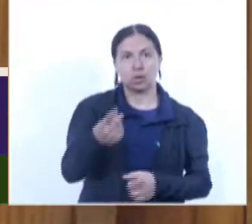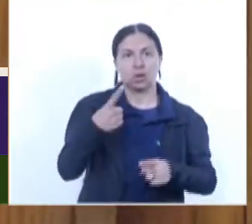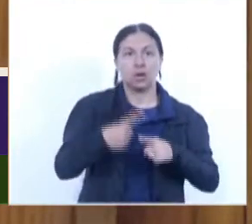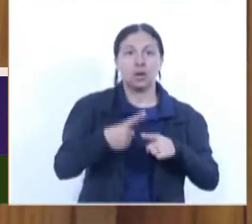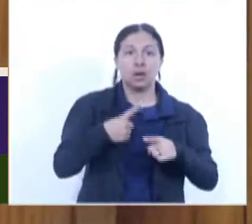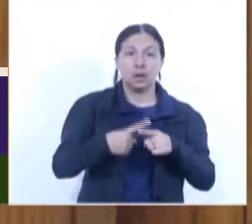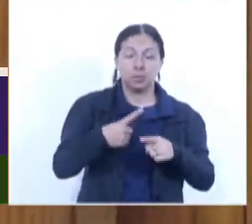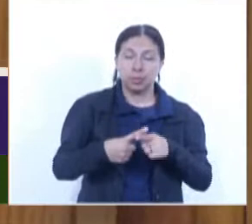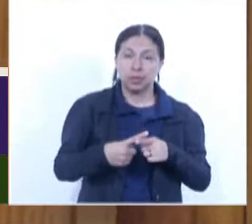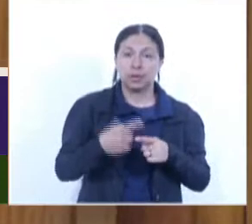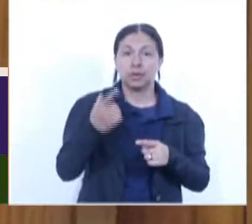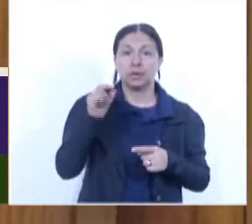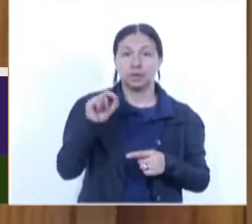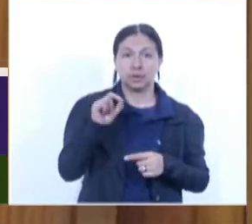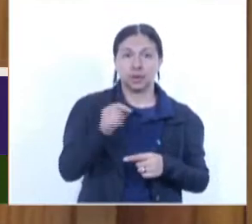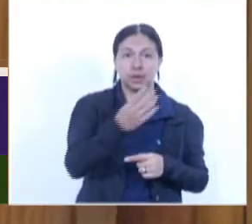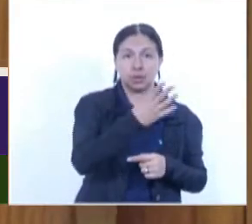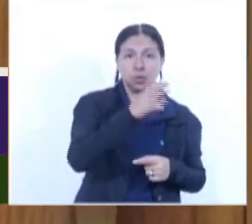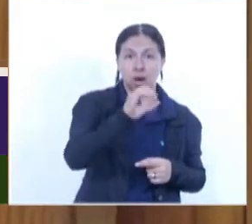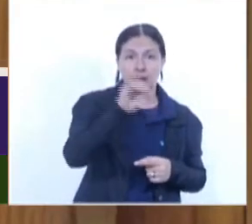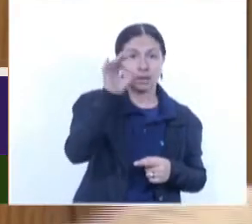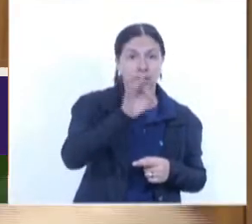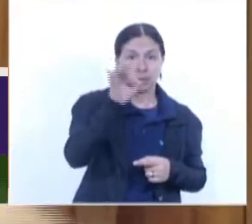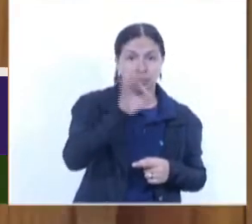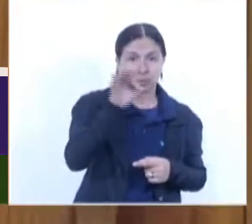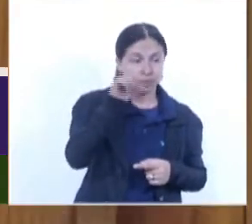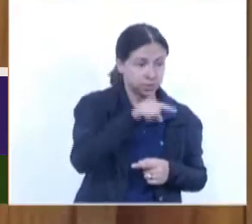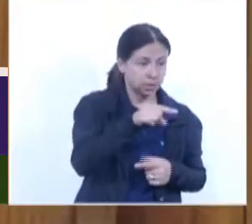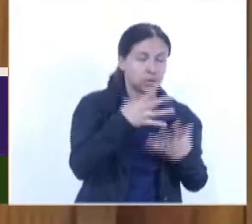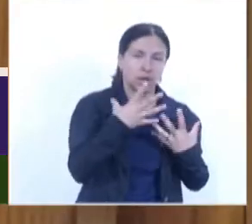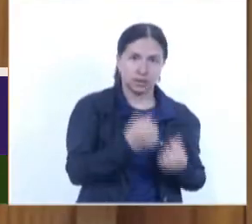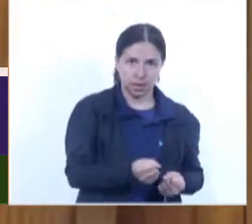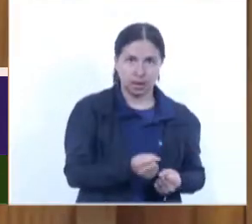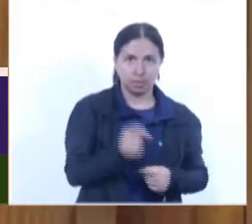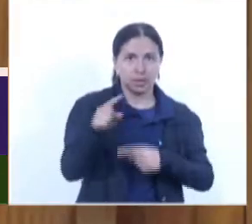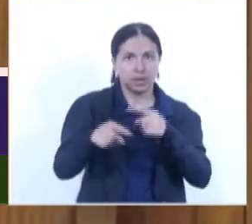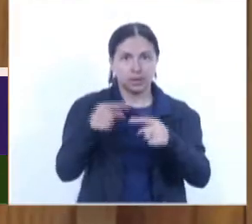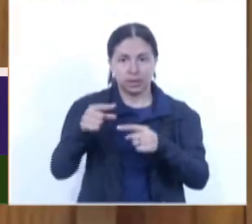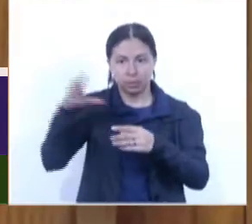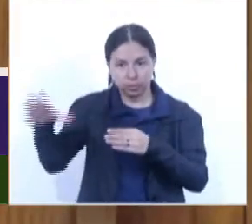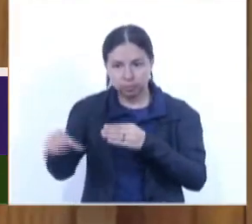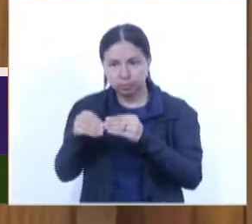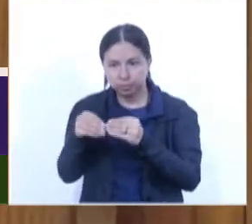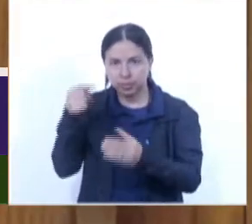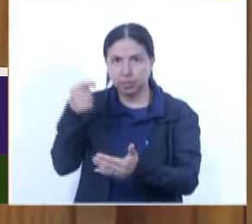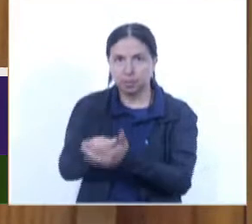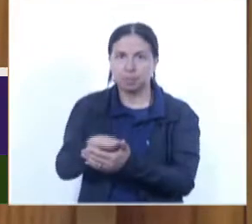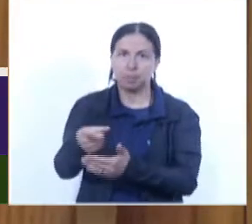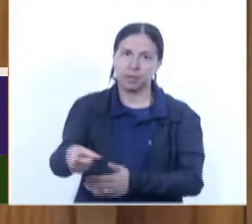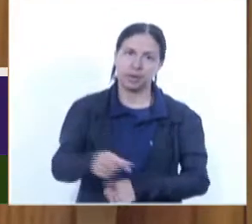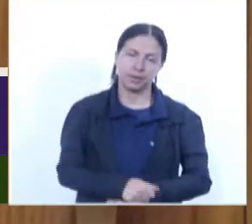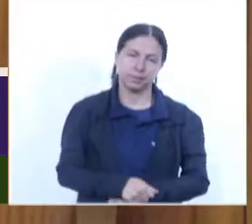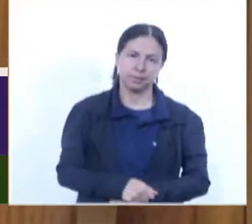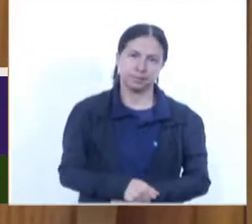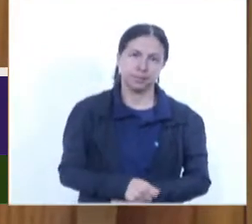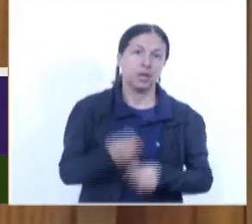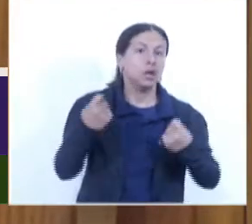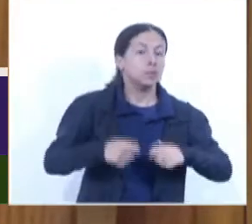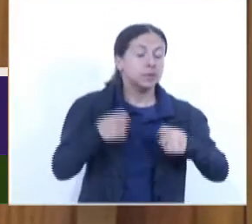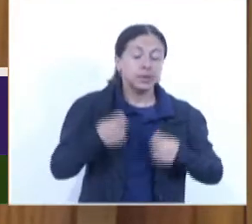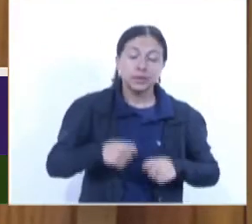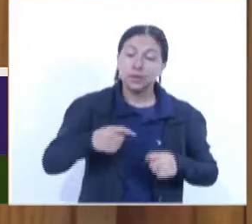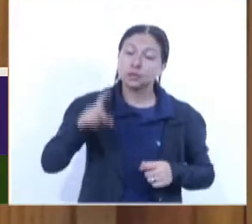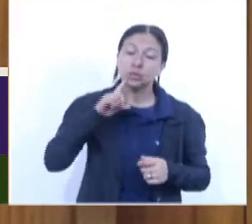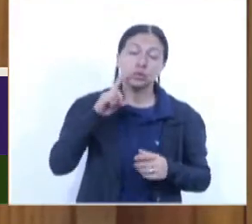40% da cesta básica e elas necessitam adquirir mensalmente com esse desconto